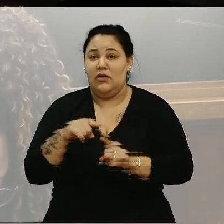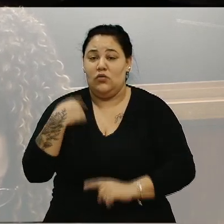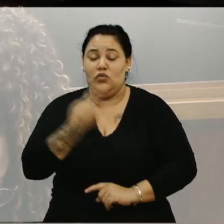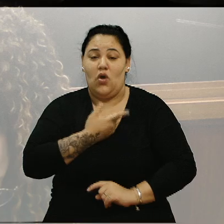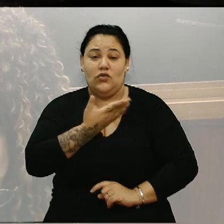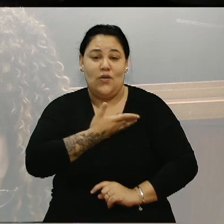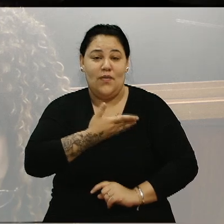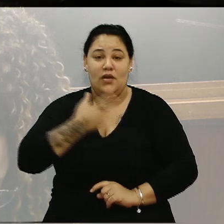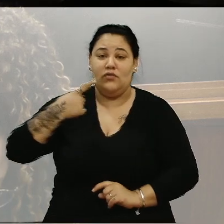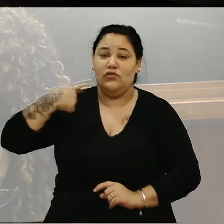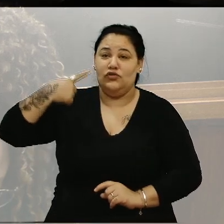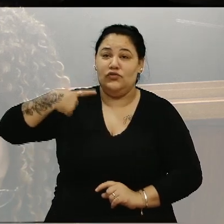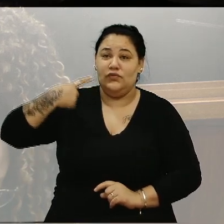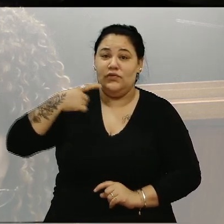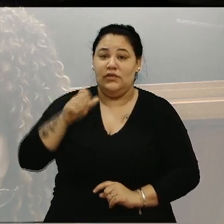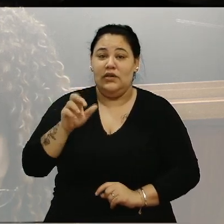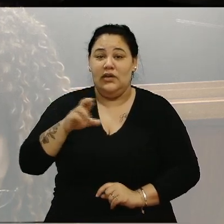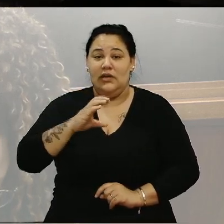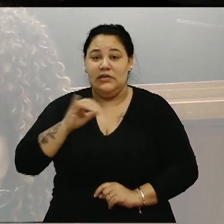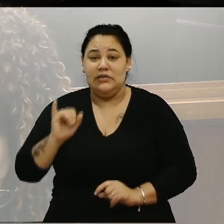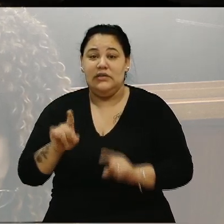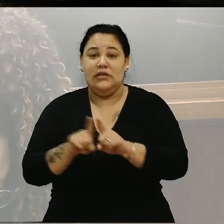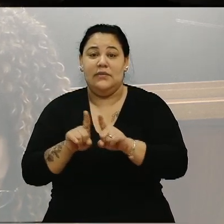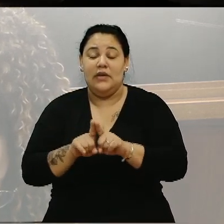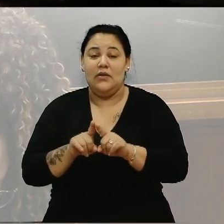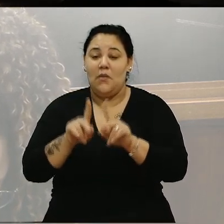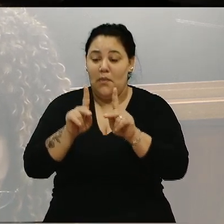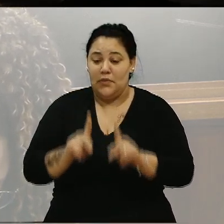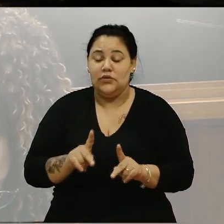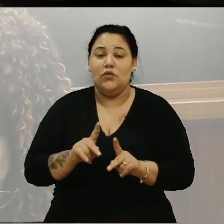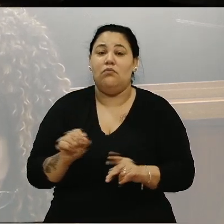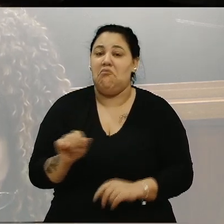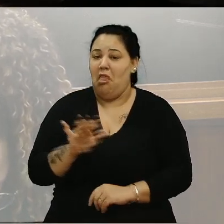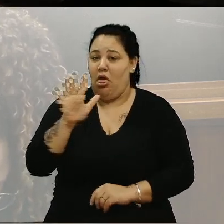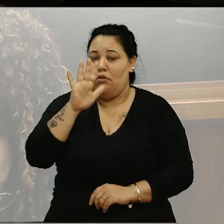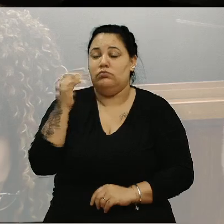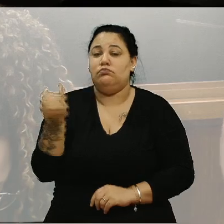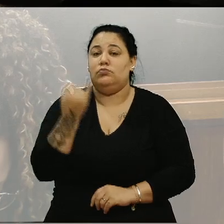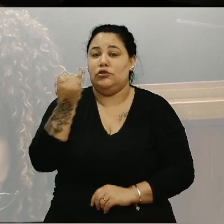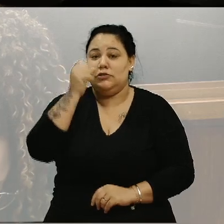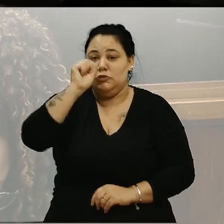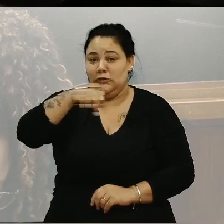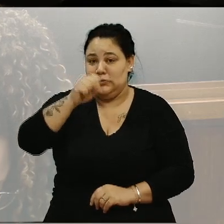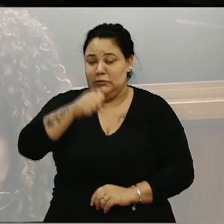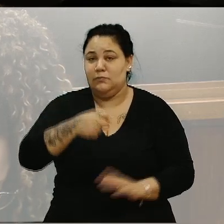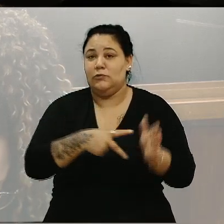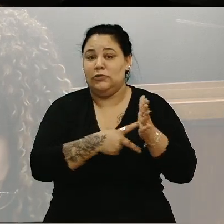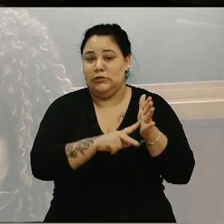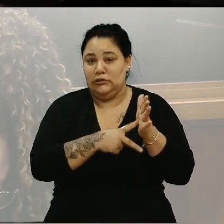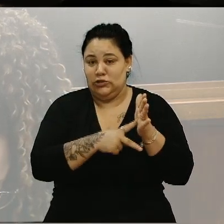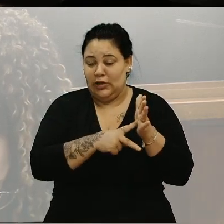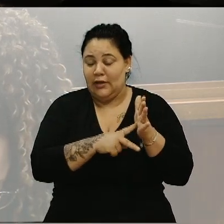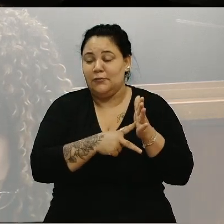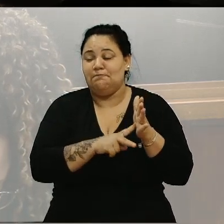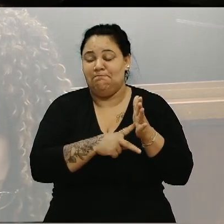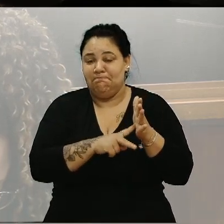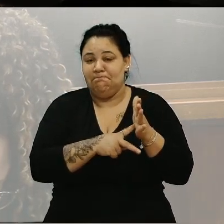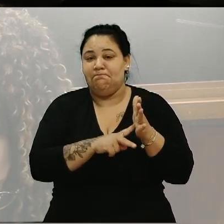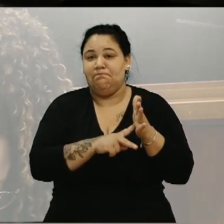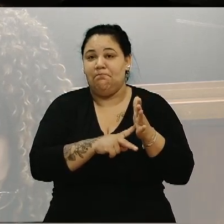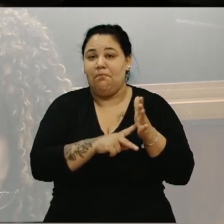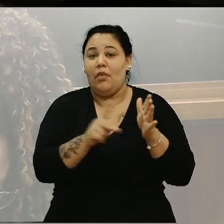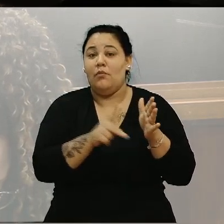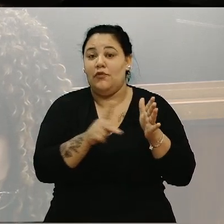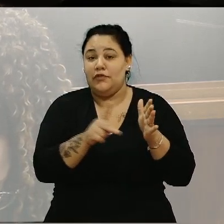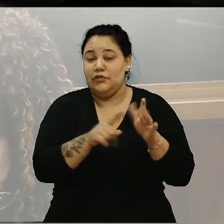amigo, advogado, Erci Sabedotti, uma pessoa também de grande valia, advogou muito tempo no Sindicato dos